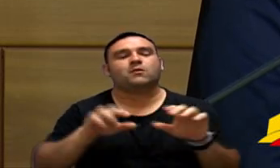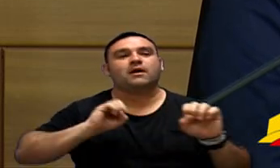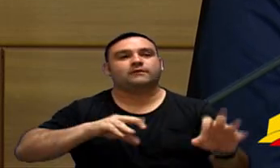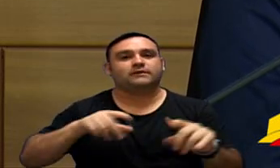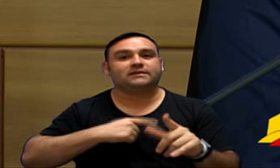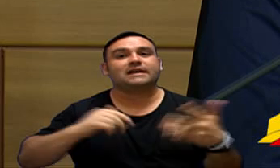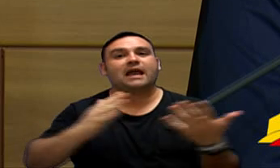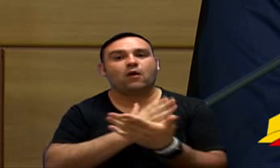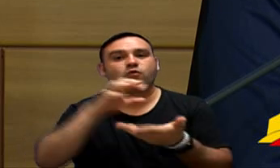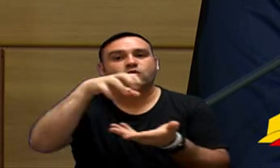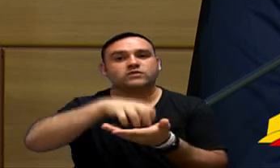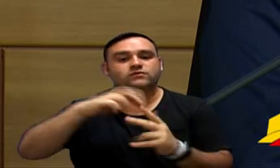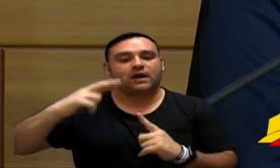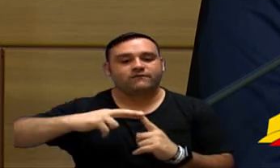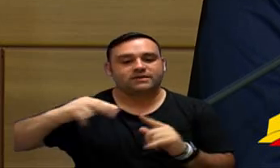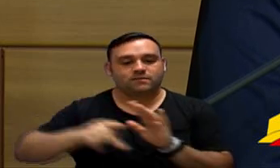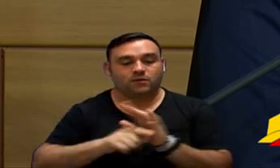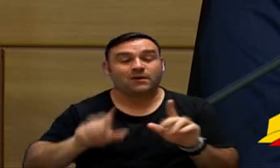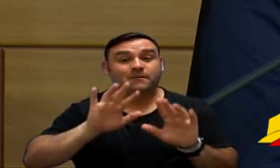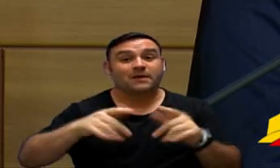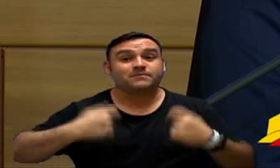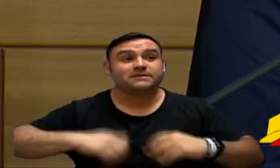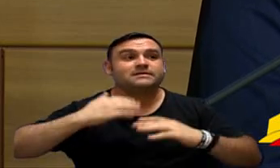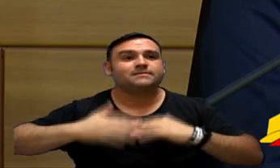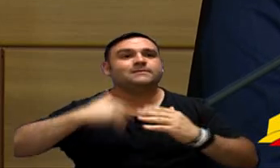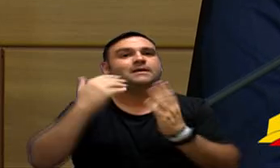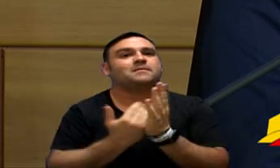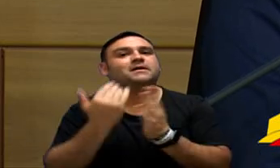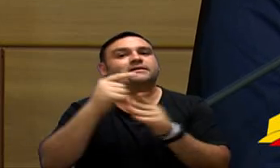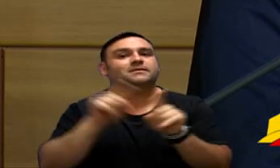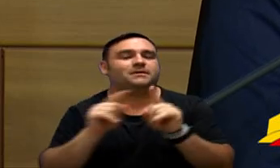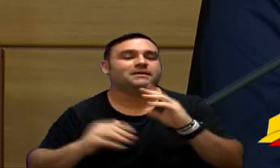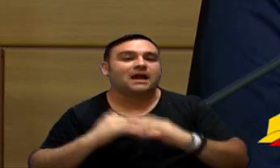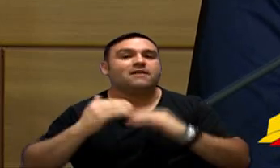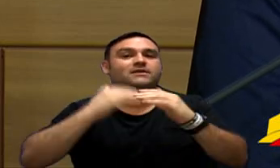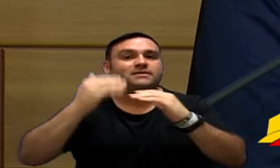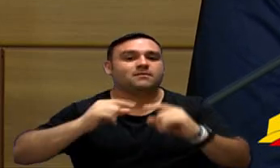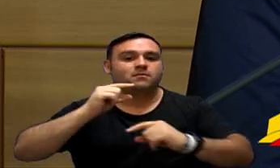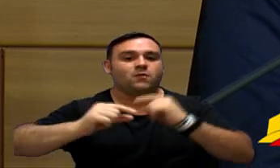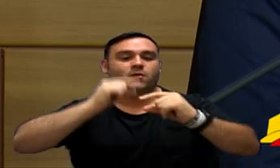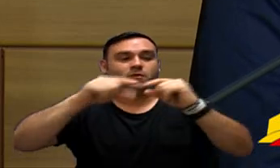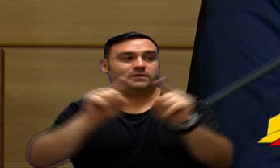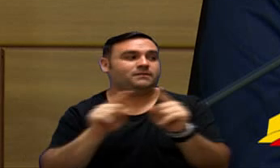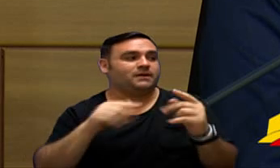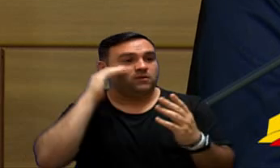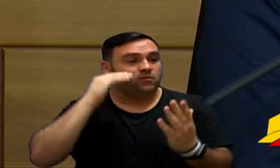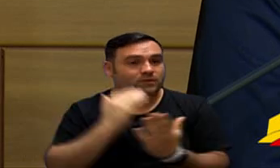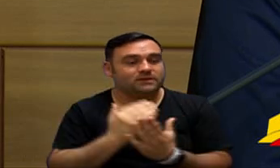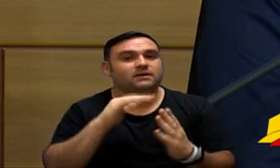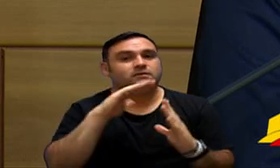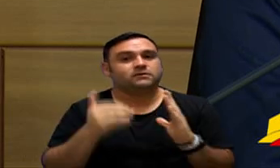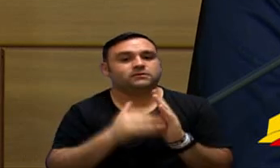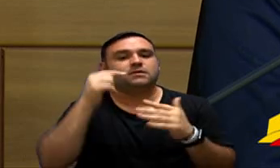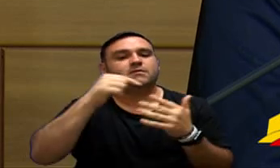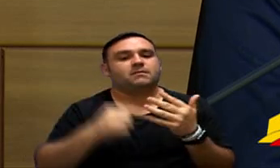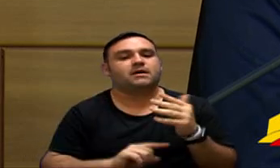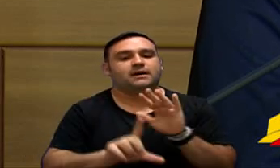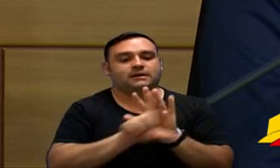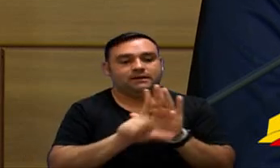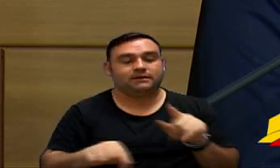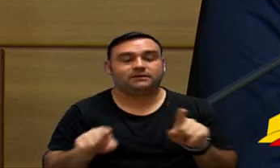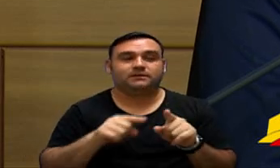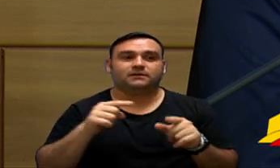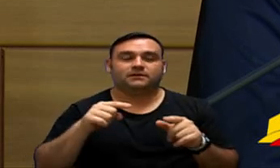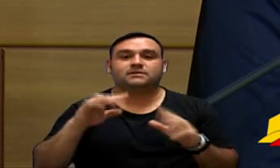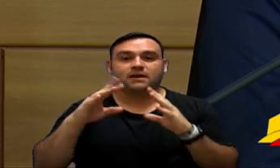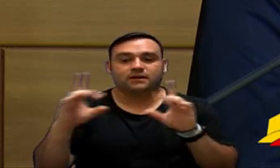temos alguns lá no centro de referência, mas precisamos avançar, e avançaremos gradativamente, observando os dispositivos legais para